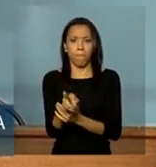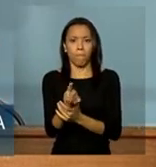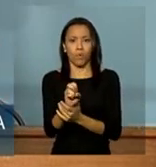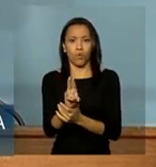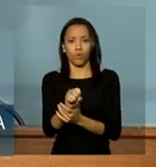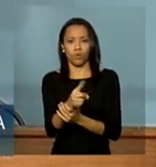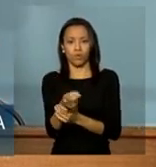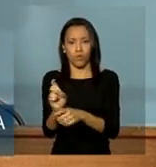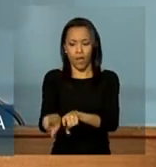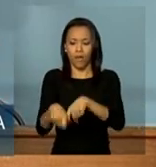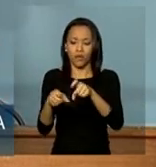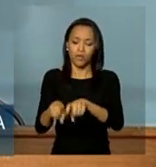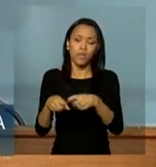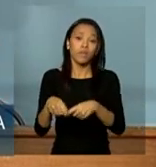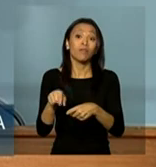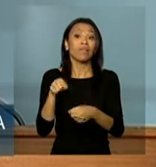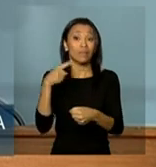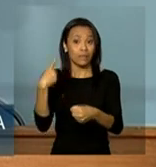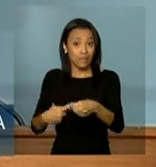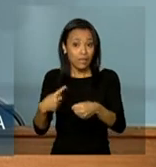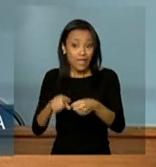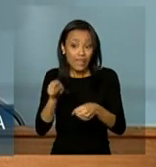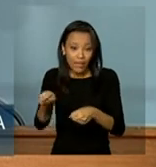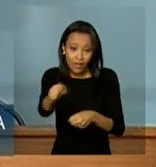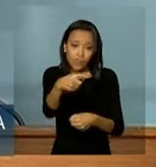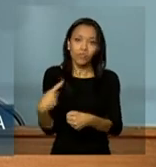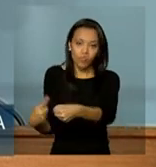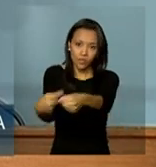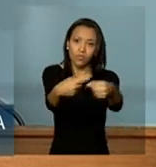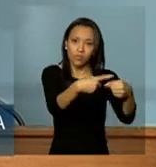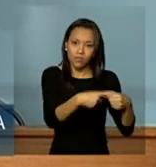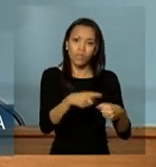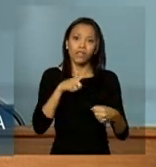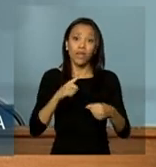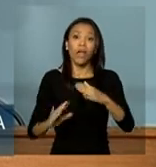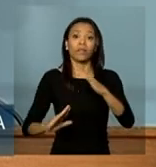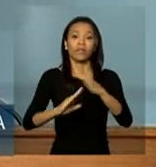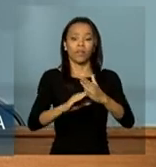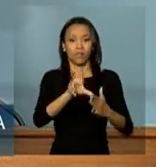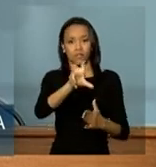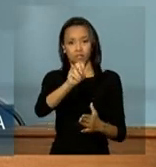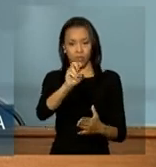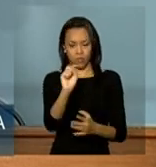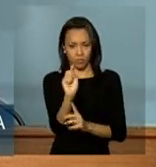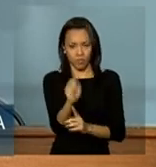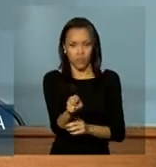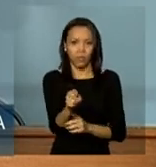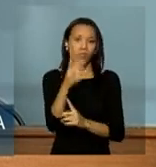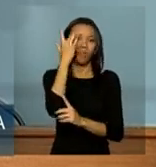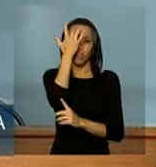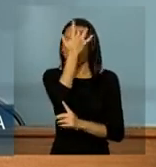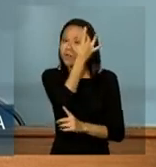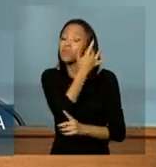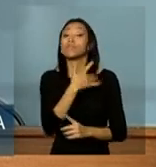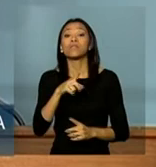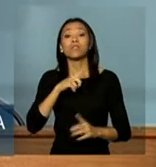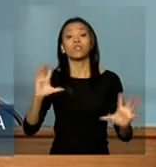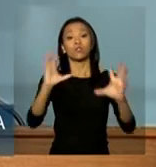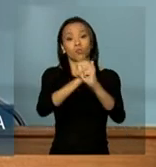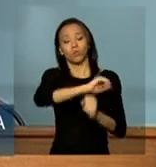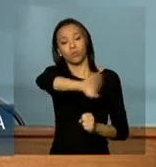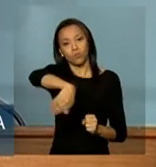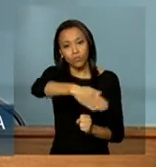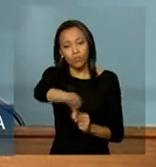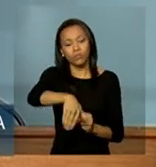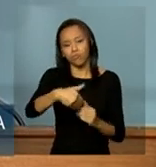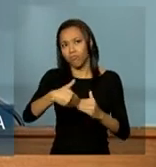nesses municípios que têm até 50 mil habitantes, totalizam mais de 50 mil,